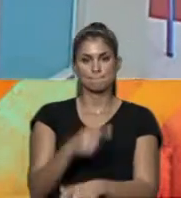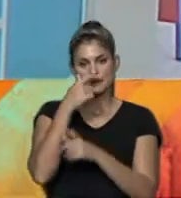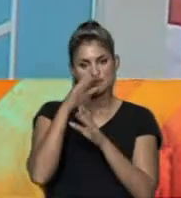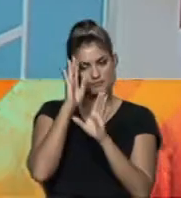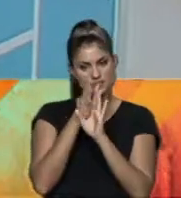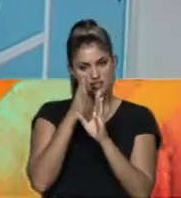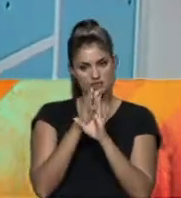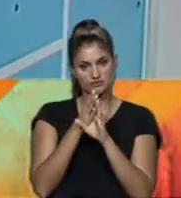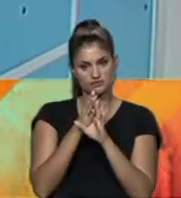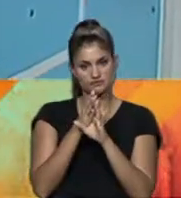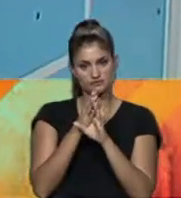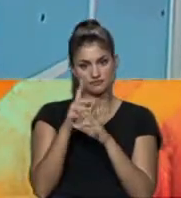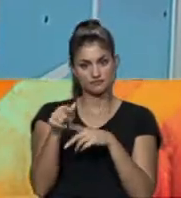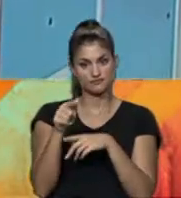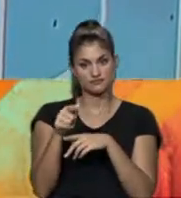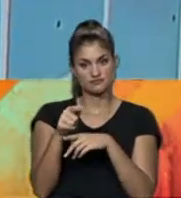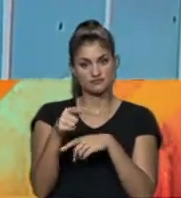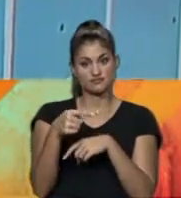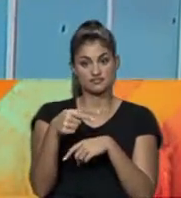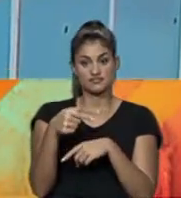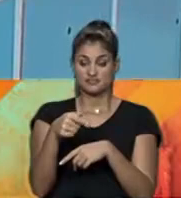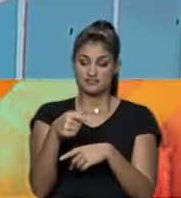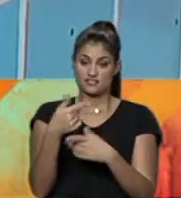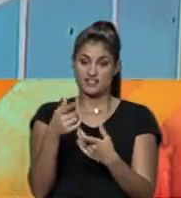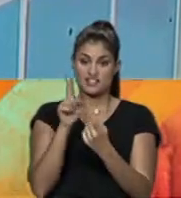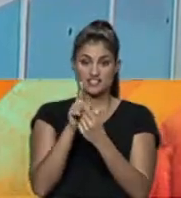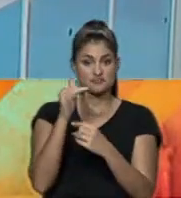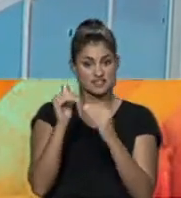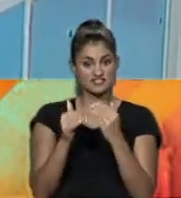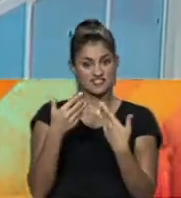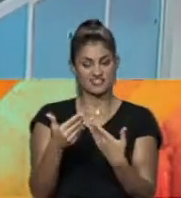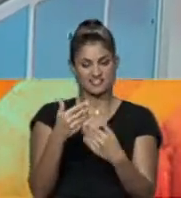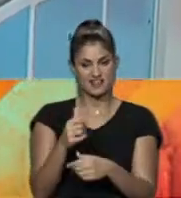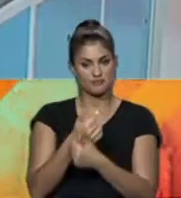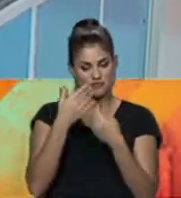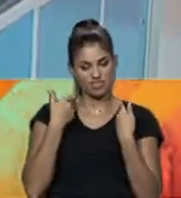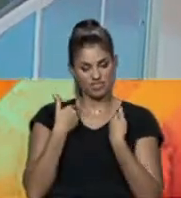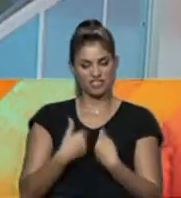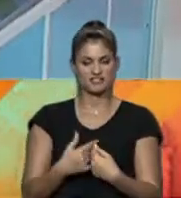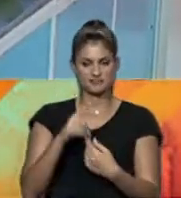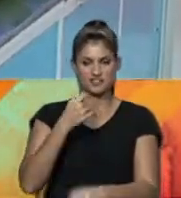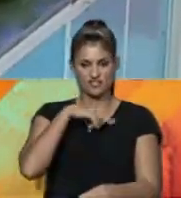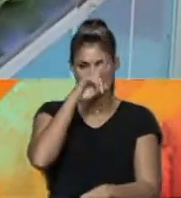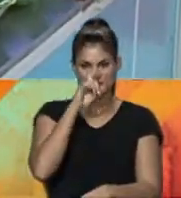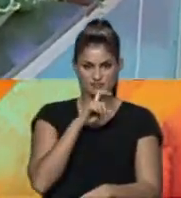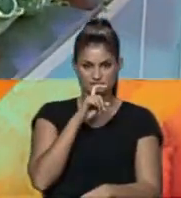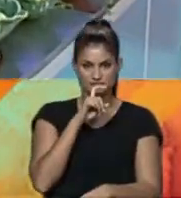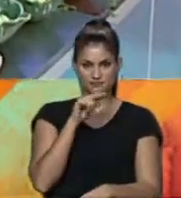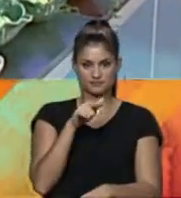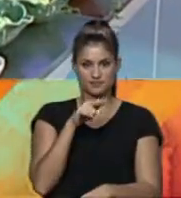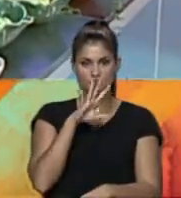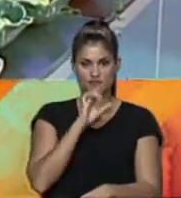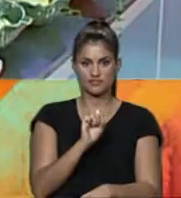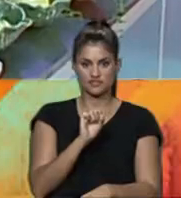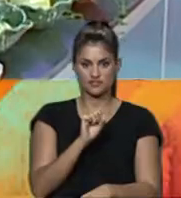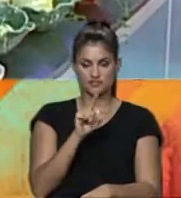psiquiatras é que ficam sem negócio. Não é? Ele é bom para relaxar, é uma terapia. Faz-me lembrar quando o meu filho estava no primeiro ano da faculdade, eu vi que